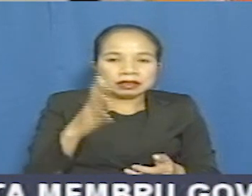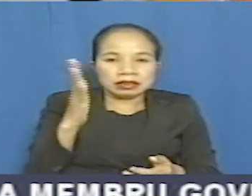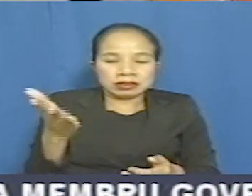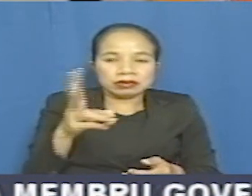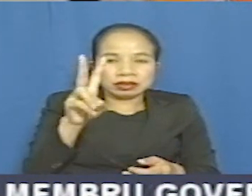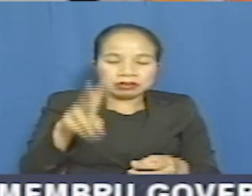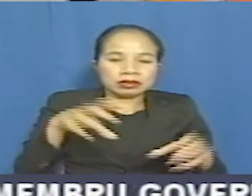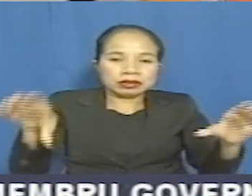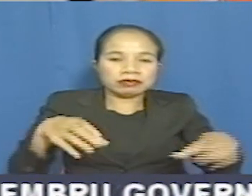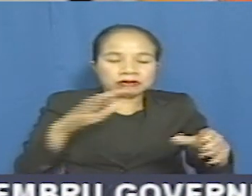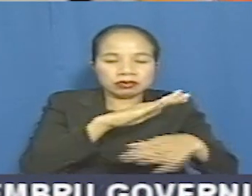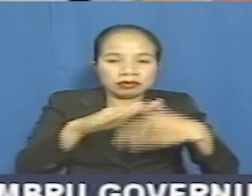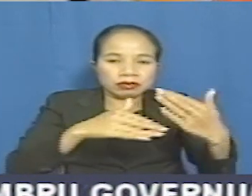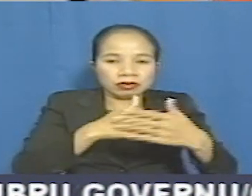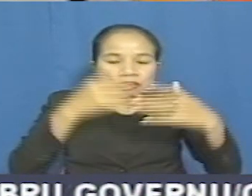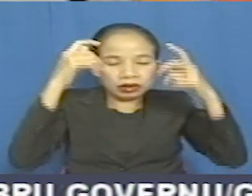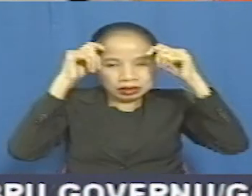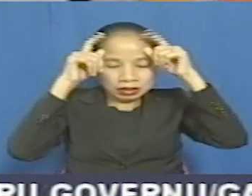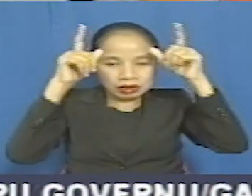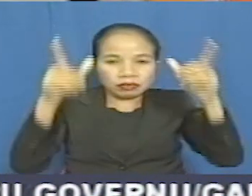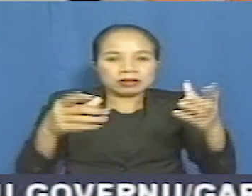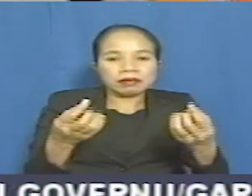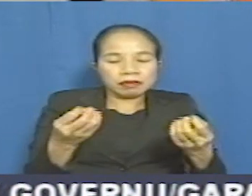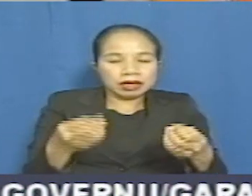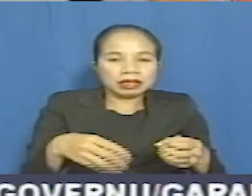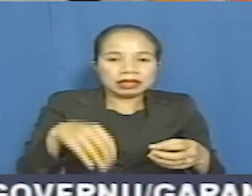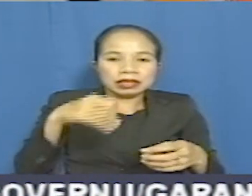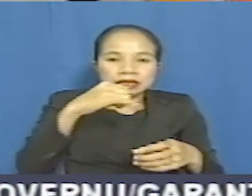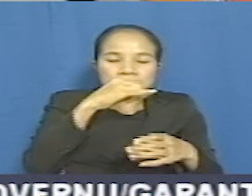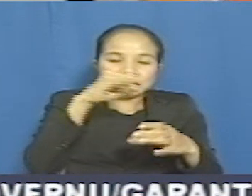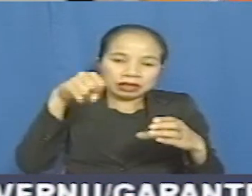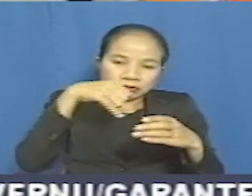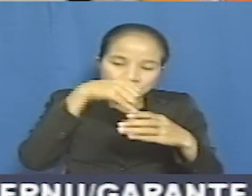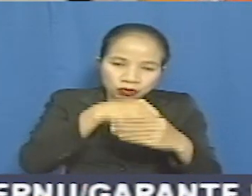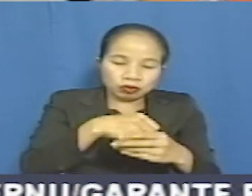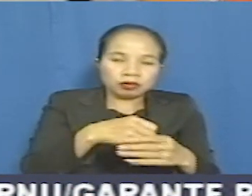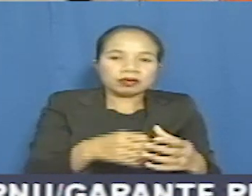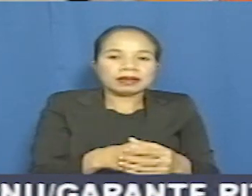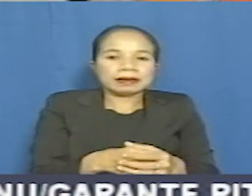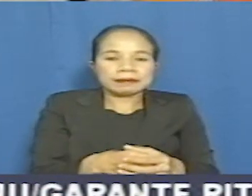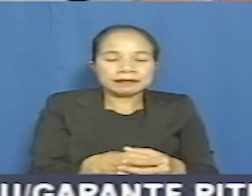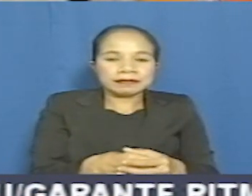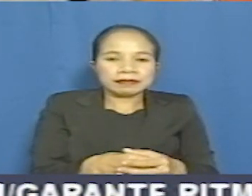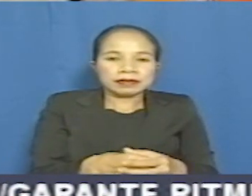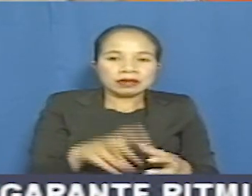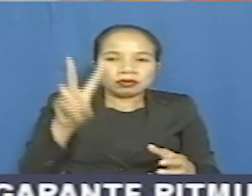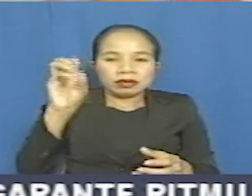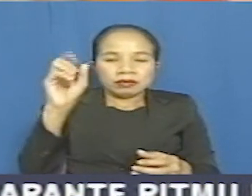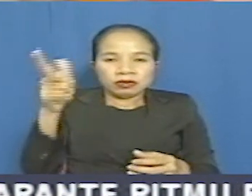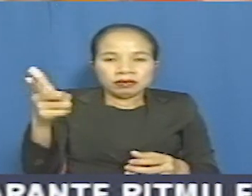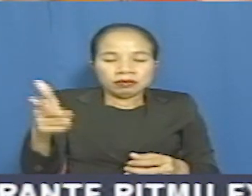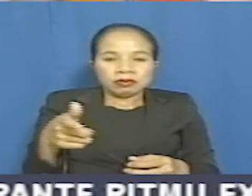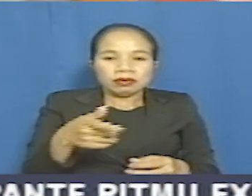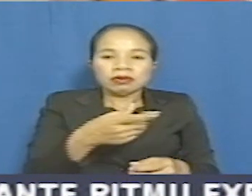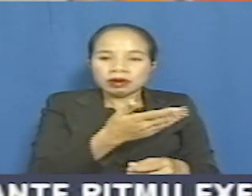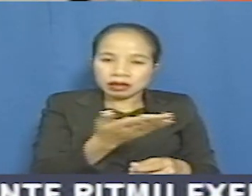projetos e a território do Tomac. A balão está concluída, a balão sei o processo para concluir. E em 2020, a não ser em Minas